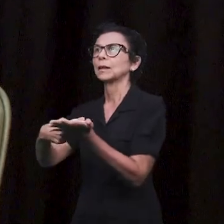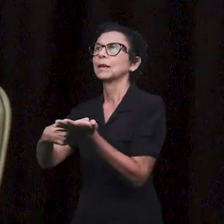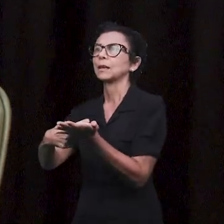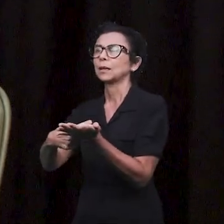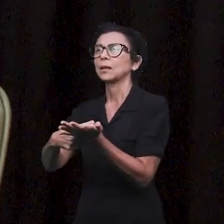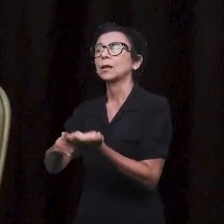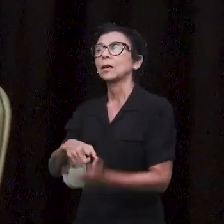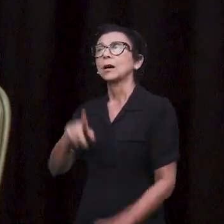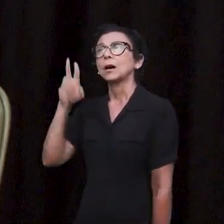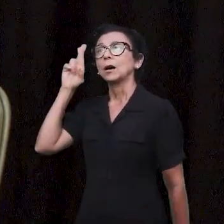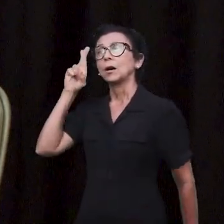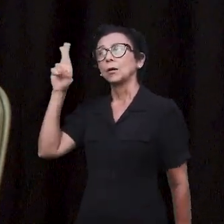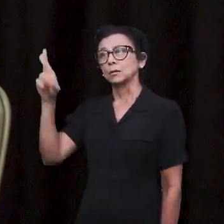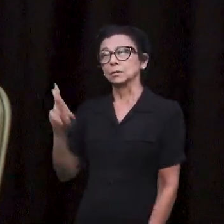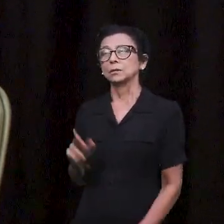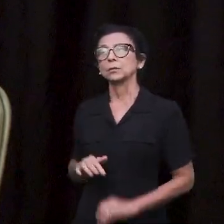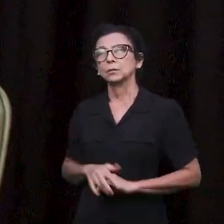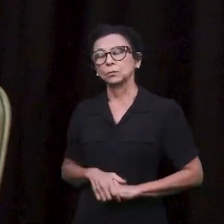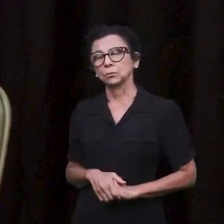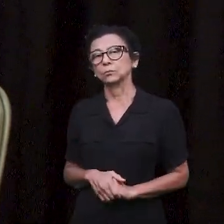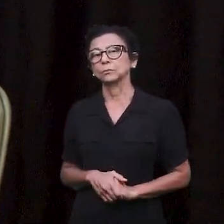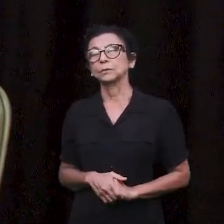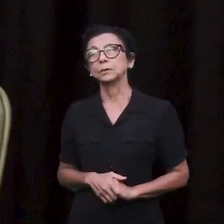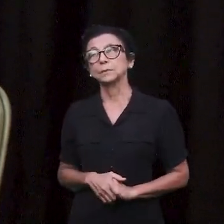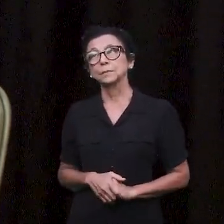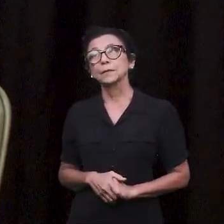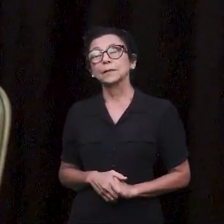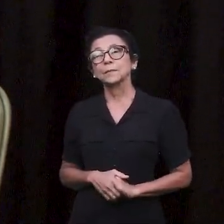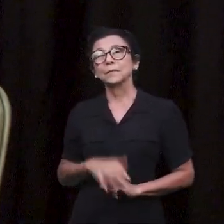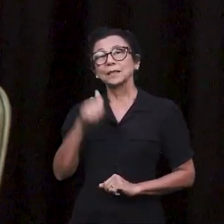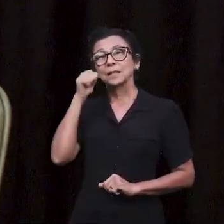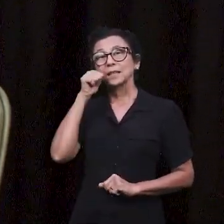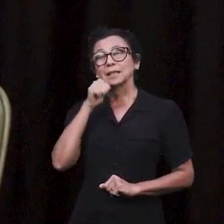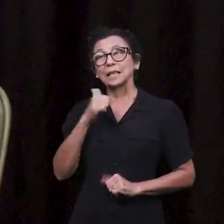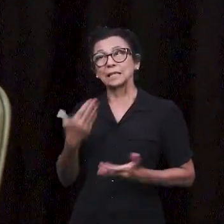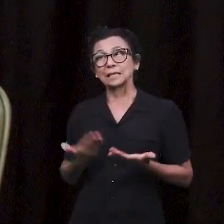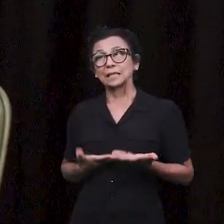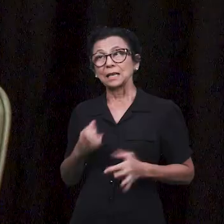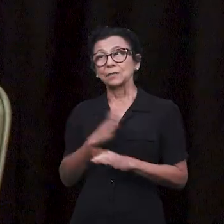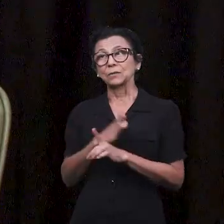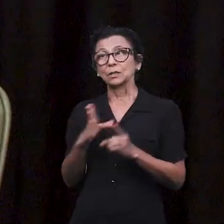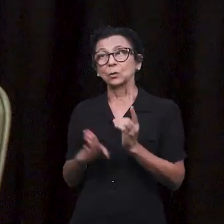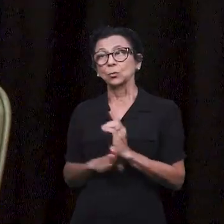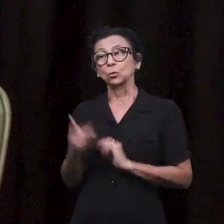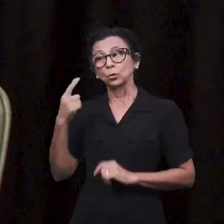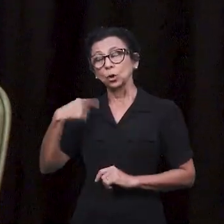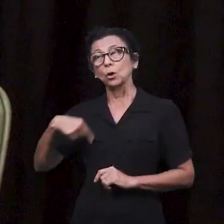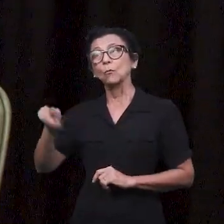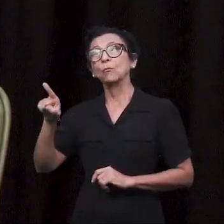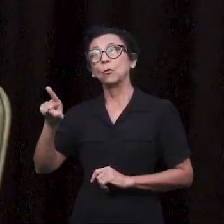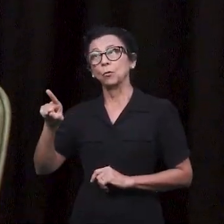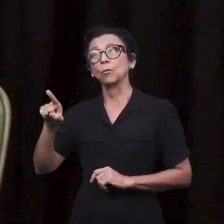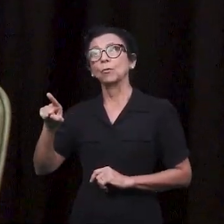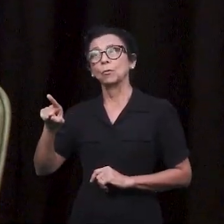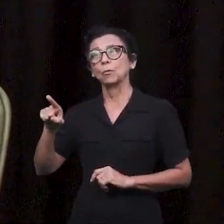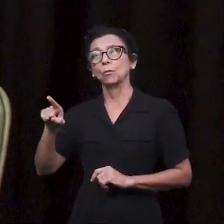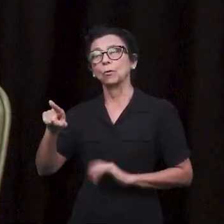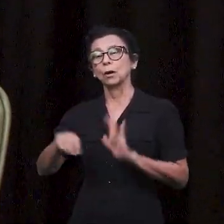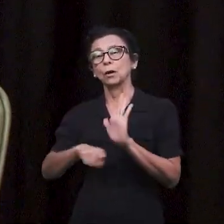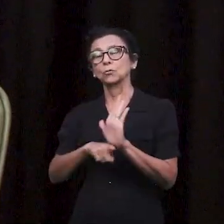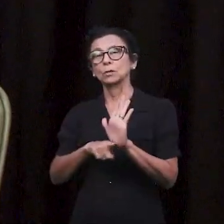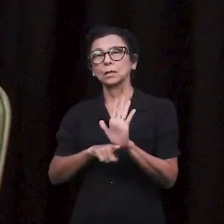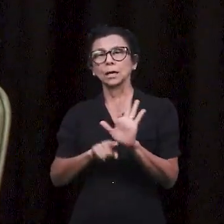eu coloquei no meu coração que eu iria em todos os cultos das senhoras, porque eu ajudava na mesa de